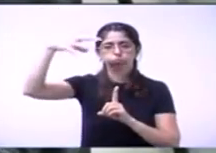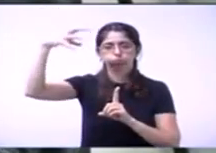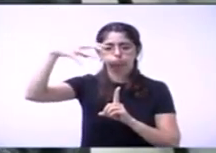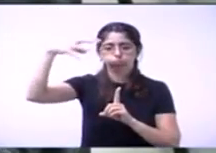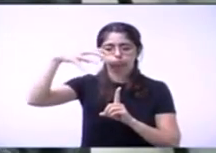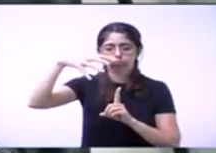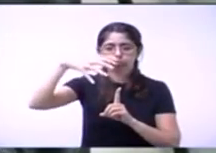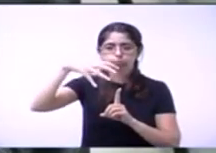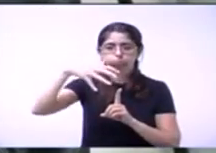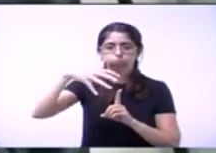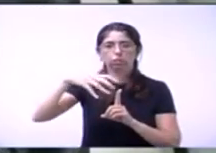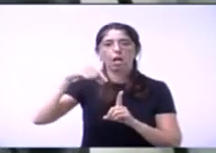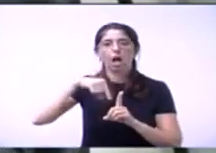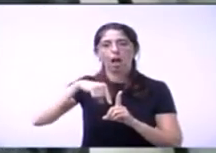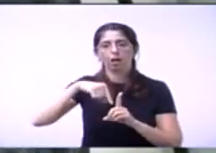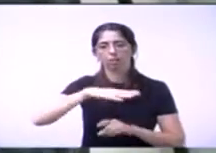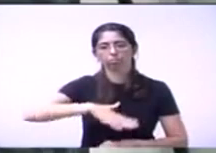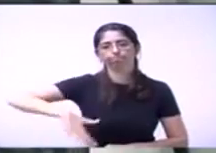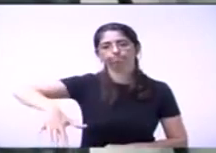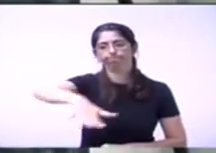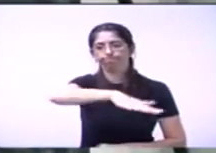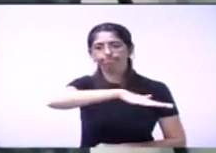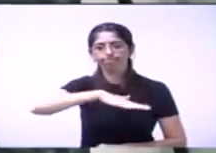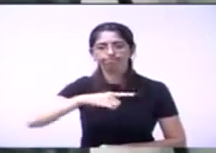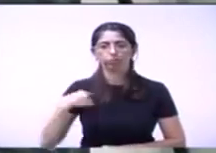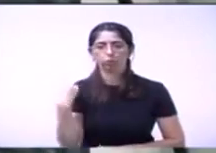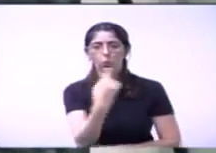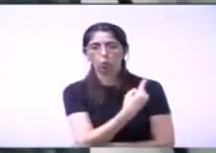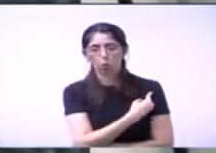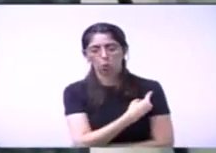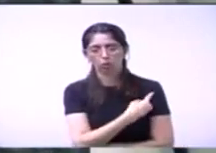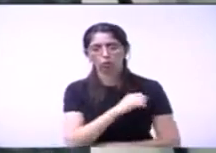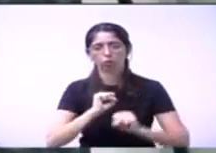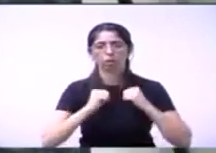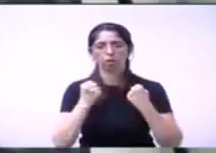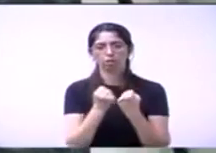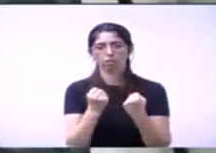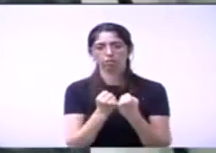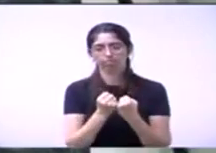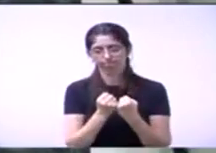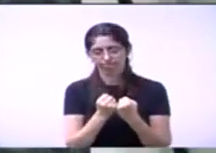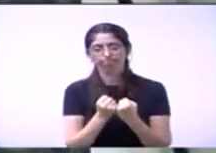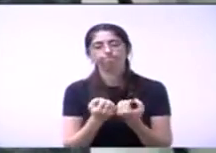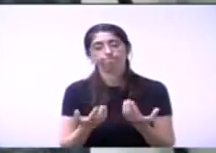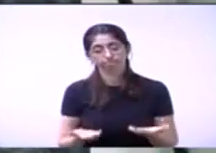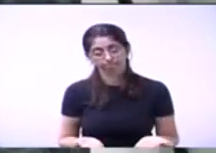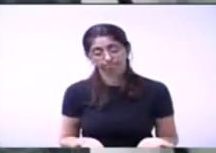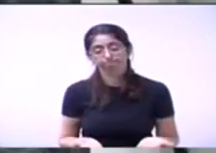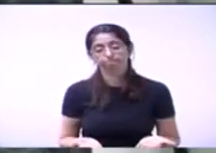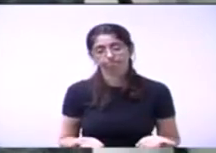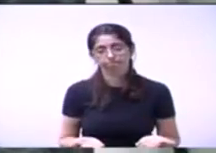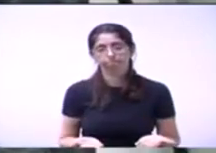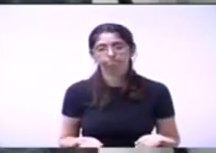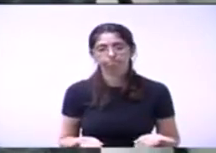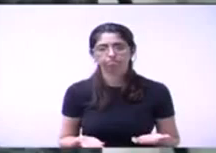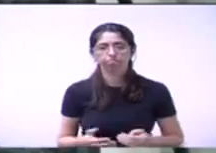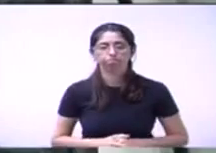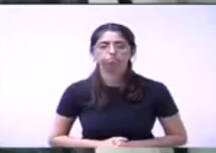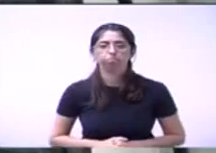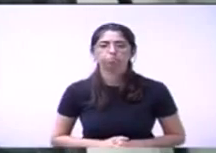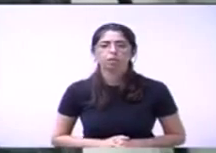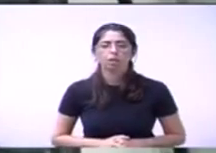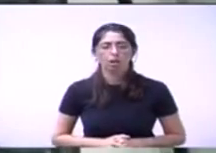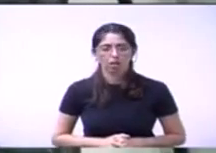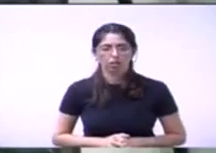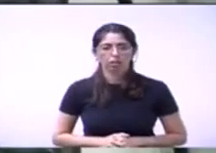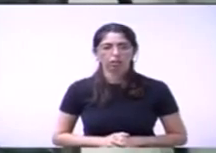muito grande em relação aos políticos, que reflete claramente aqui na nossa cidade. Umas pessoas que eu ouvi nos